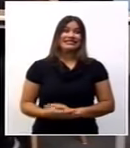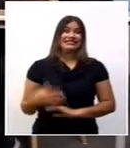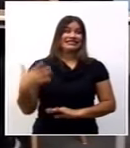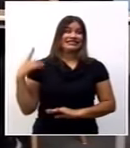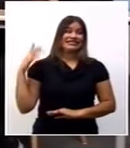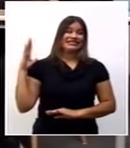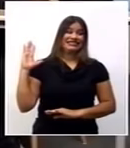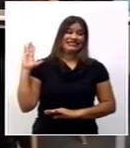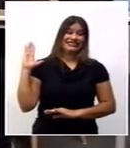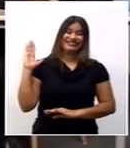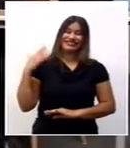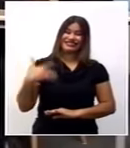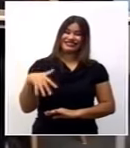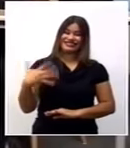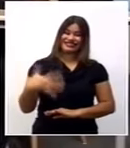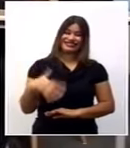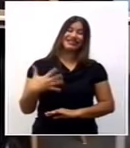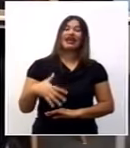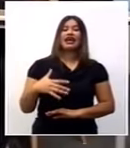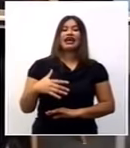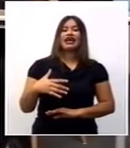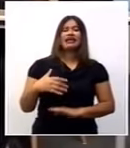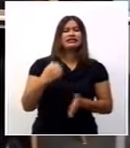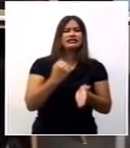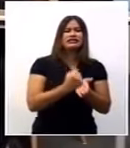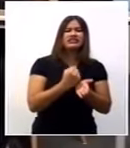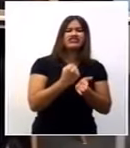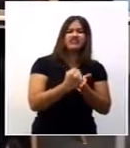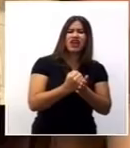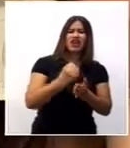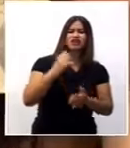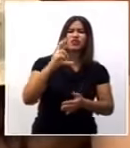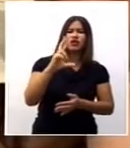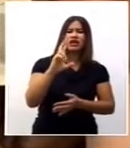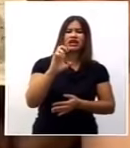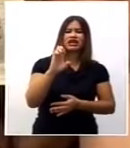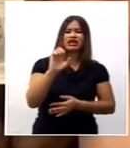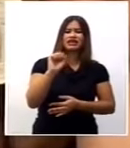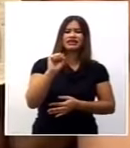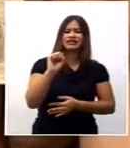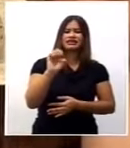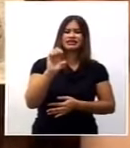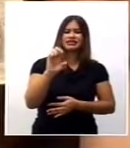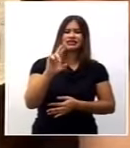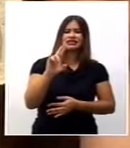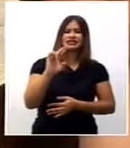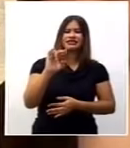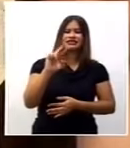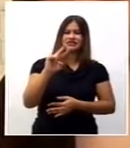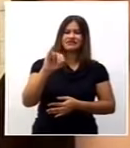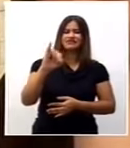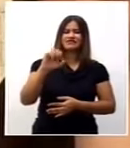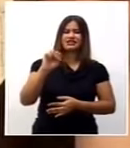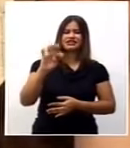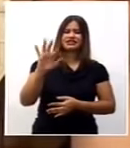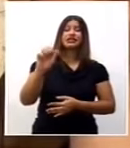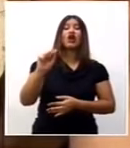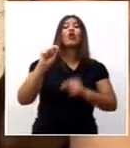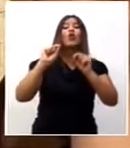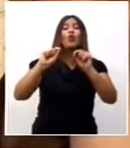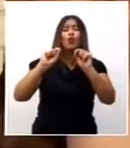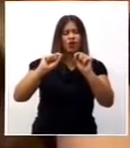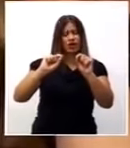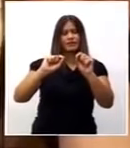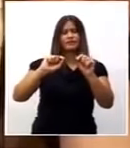um certificado de reservista. O que é reservista? Reservista é quando a pessoa tem que servir o exército. Isso. Quando